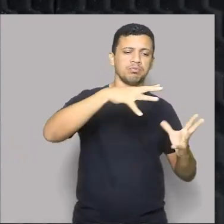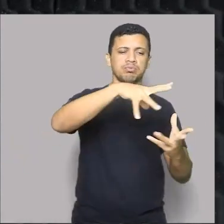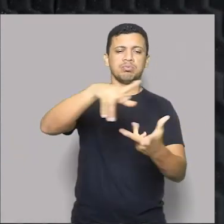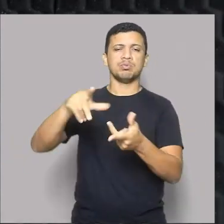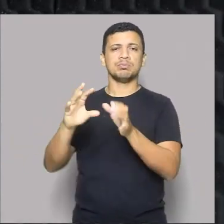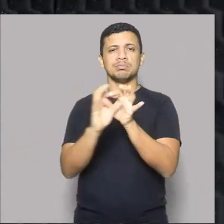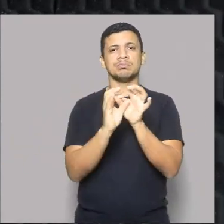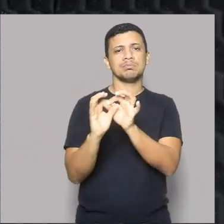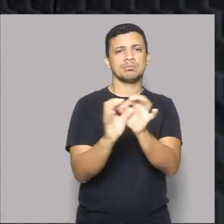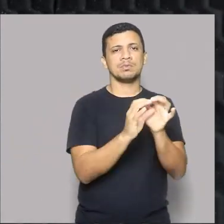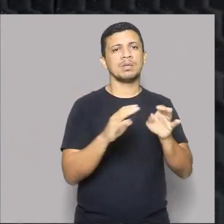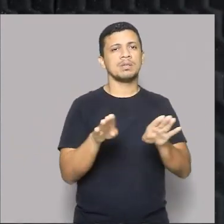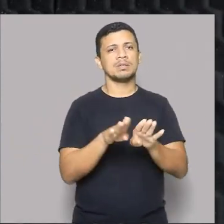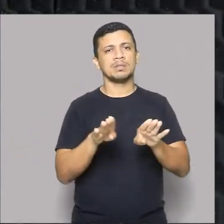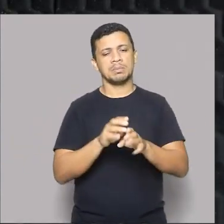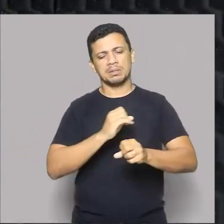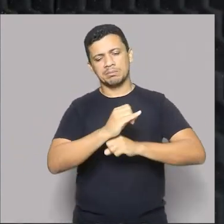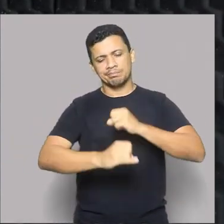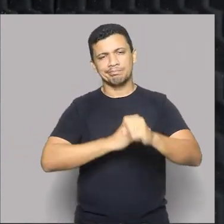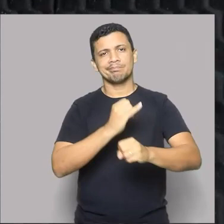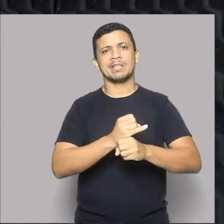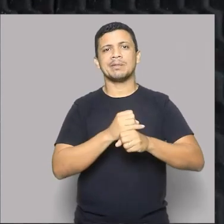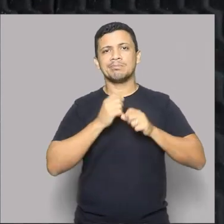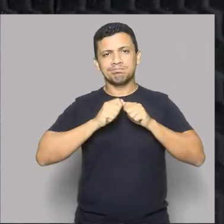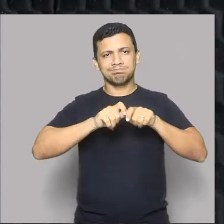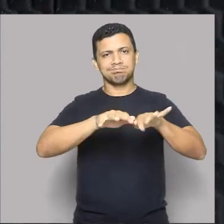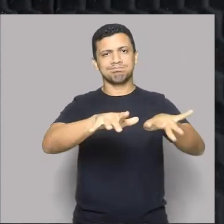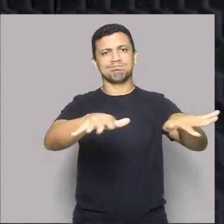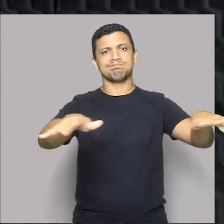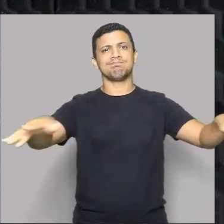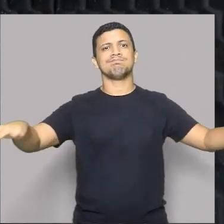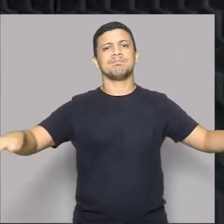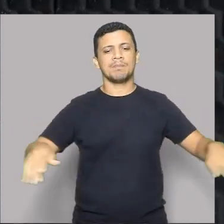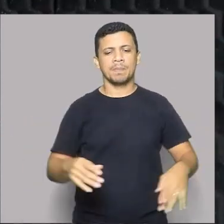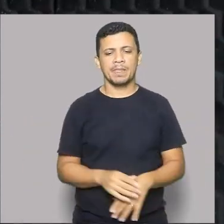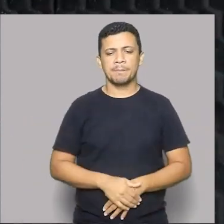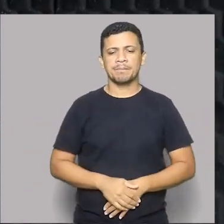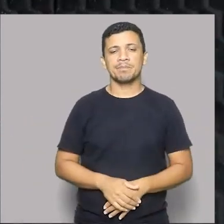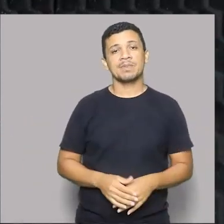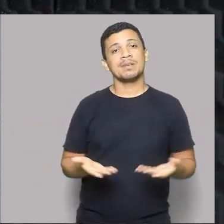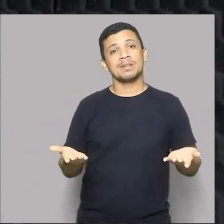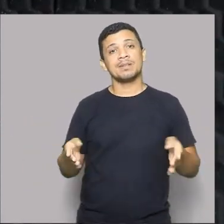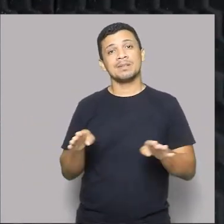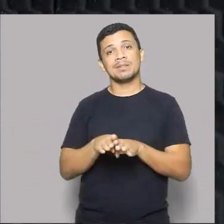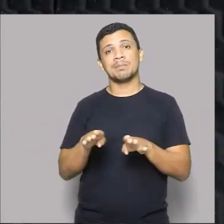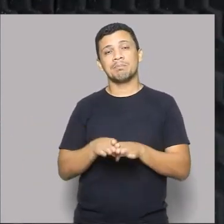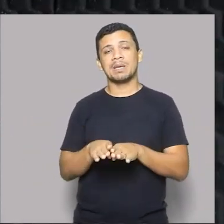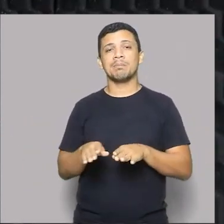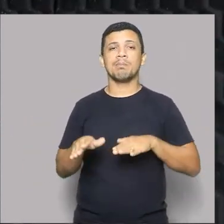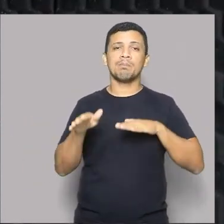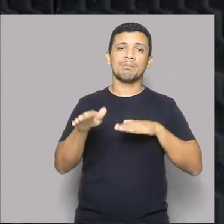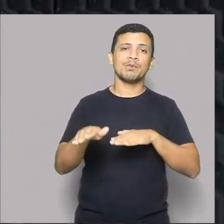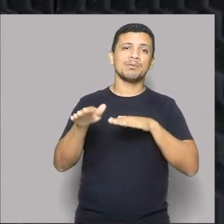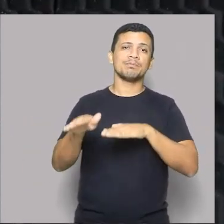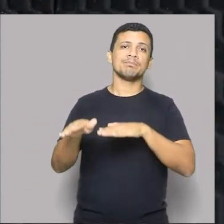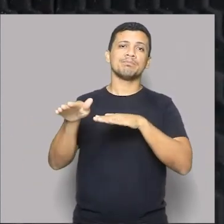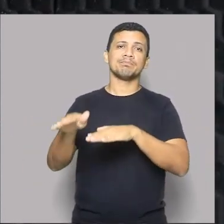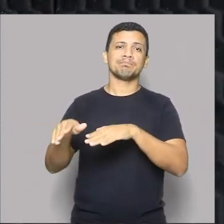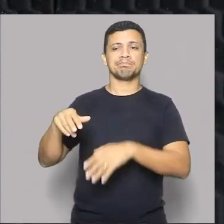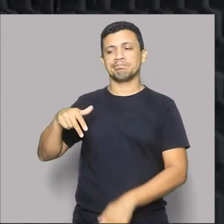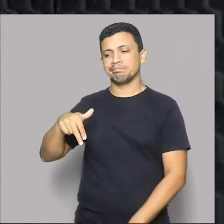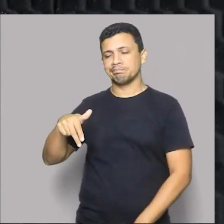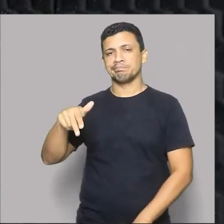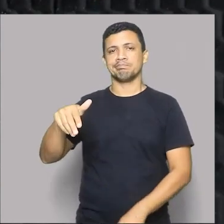ascensão da internet. E depois a gente tem também aspectos relacionados à mobilidade, que é o trânsito e